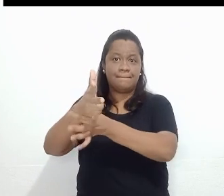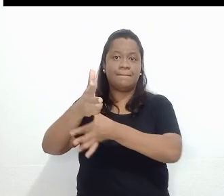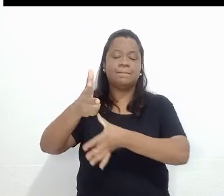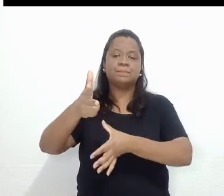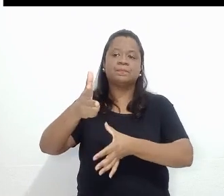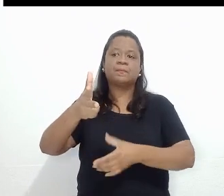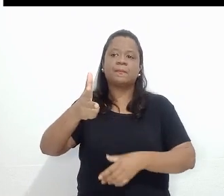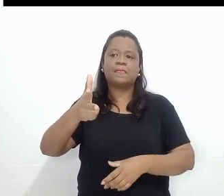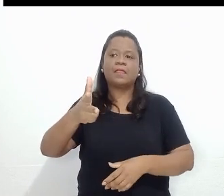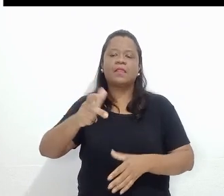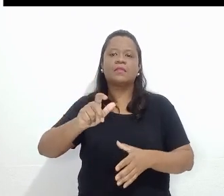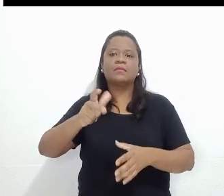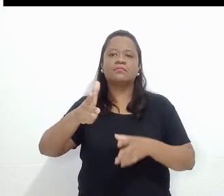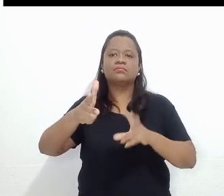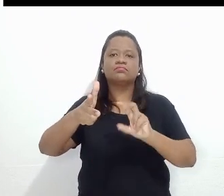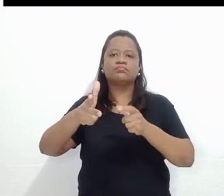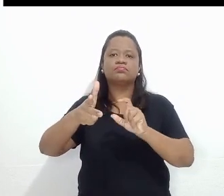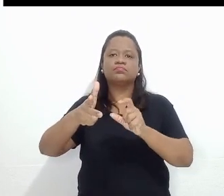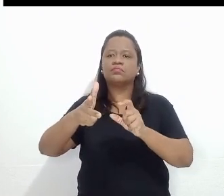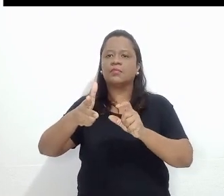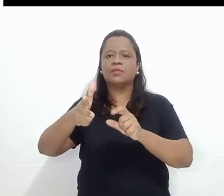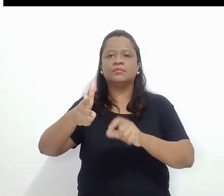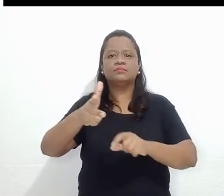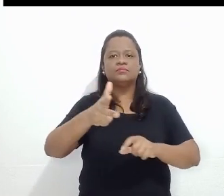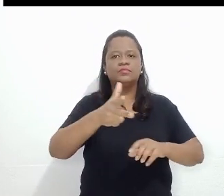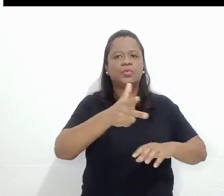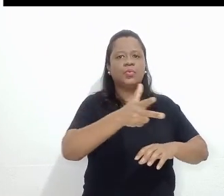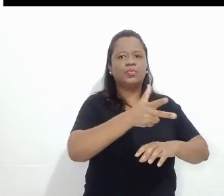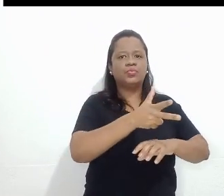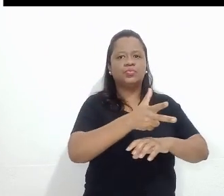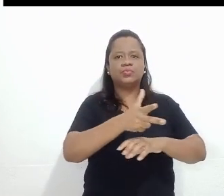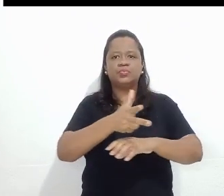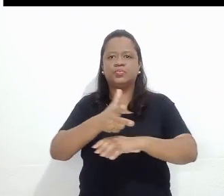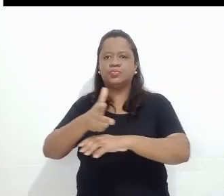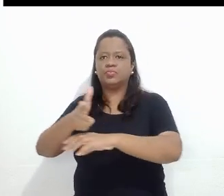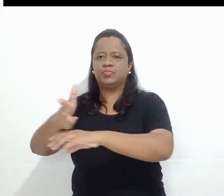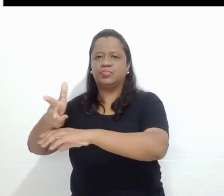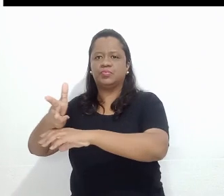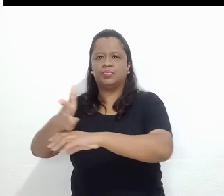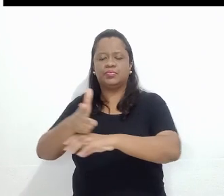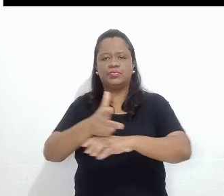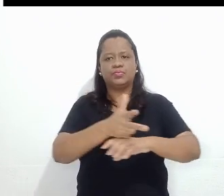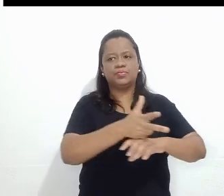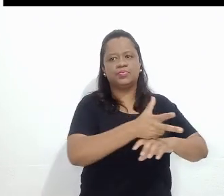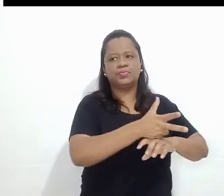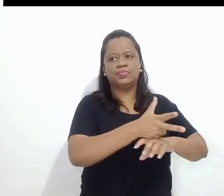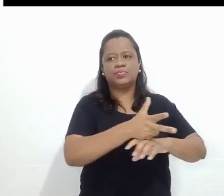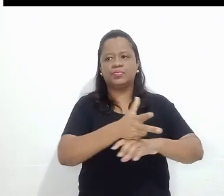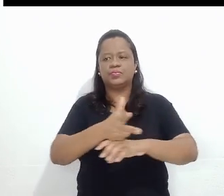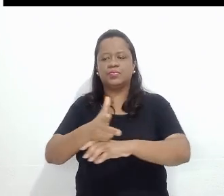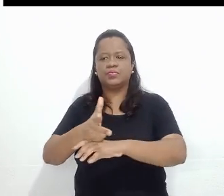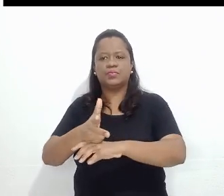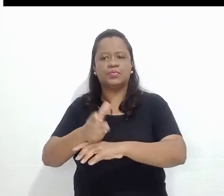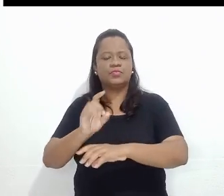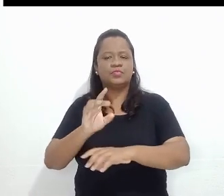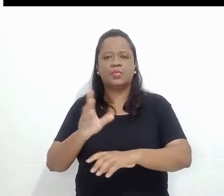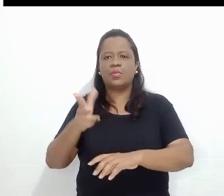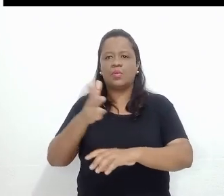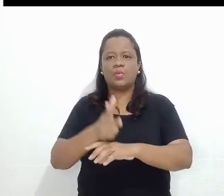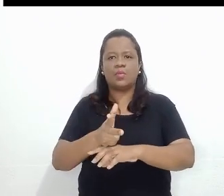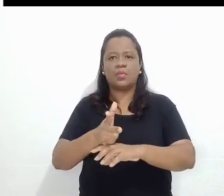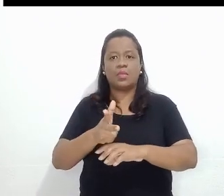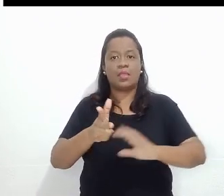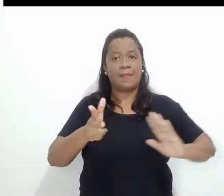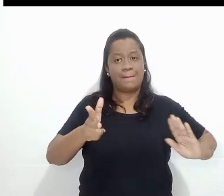liga o REC e faz o movimento que tem que fazer, é operada remotamente, ou nem é, você só posiciona ela e